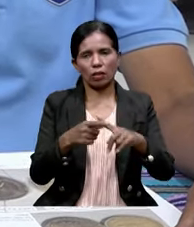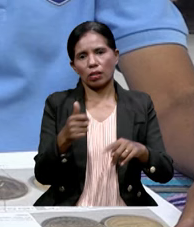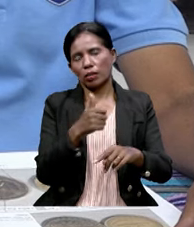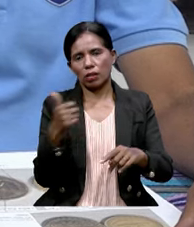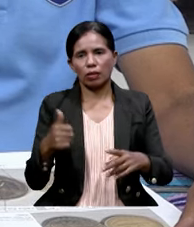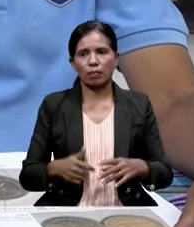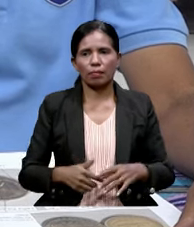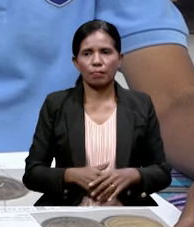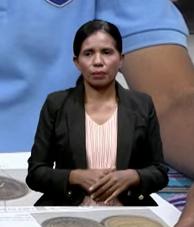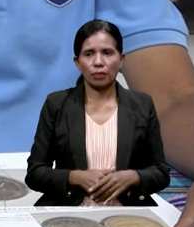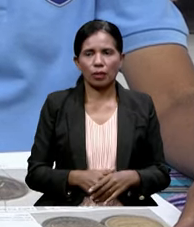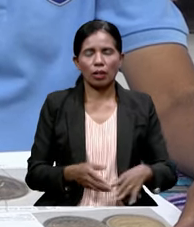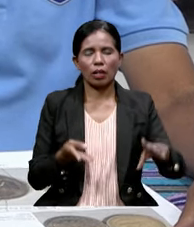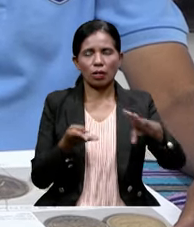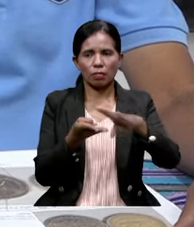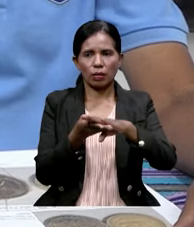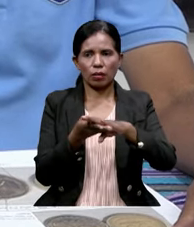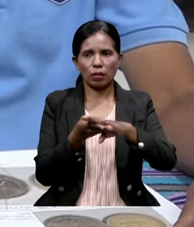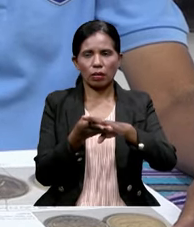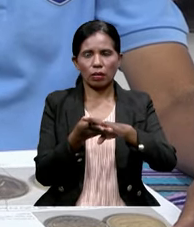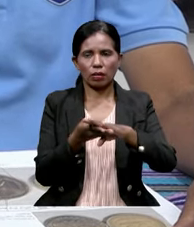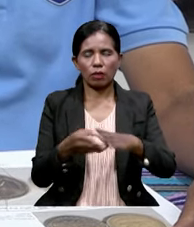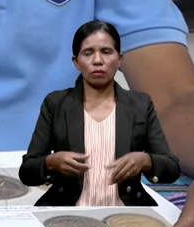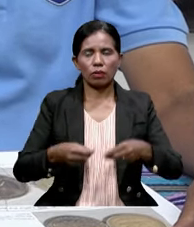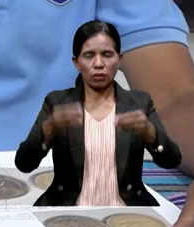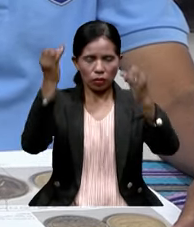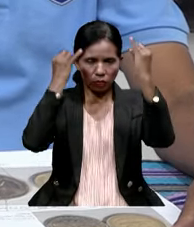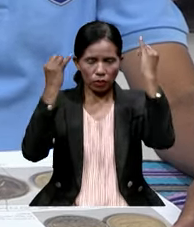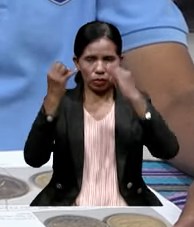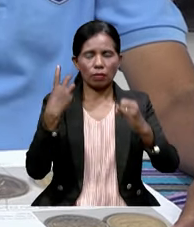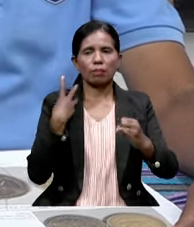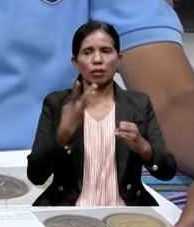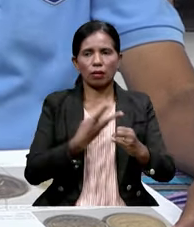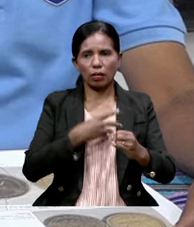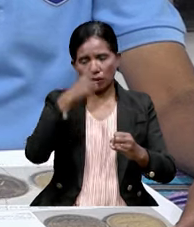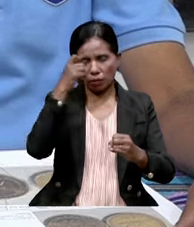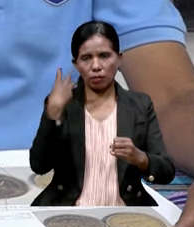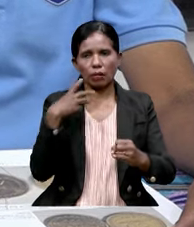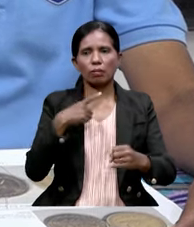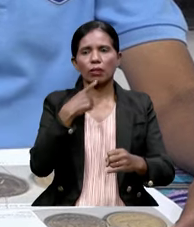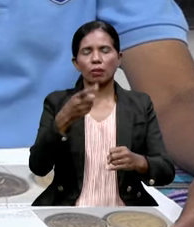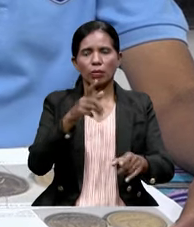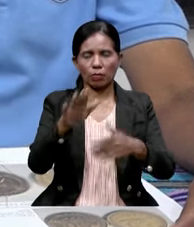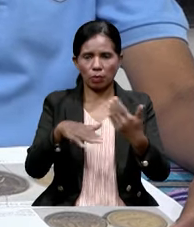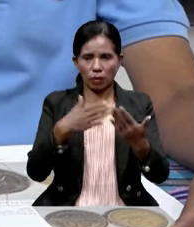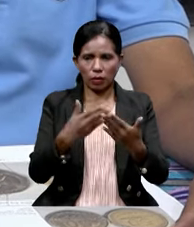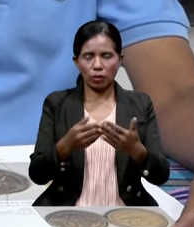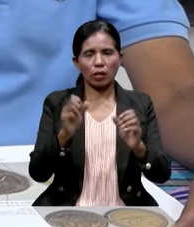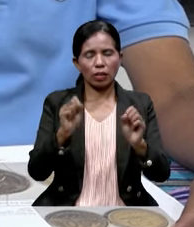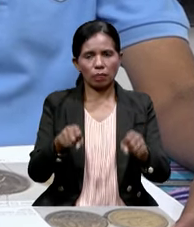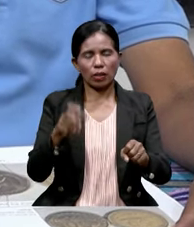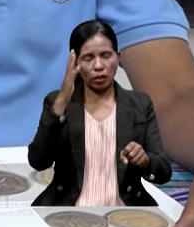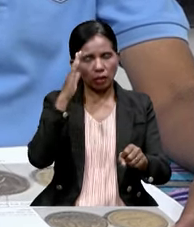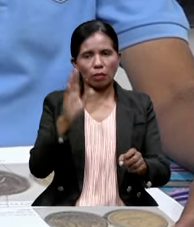i banku balu mos fona informasaun ba ami tamane makami alerta ba populasaun to makatu atene.